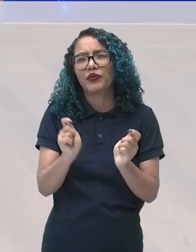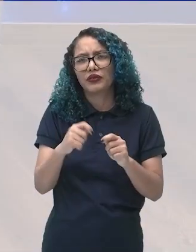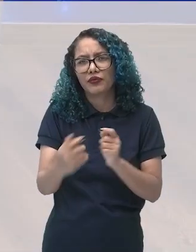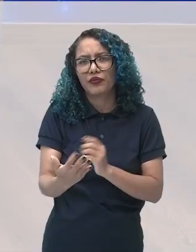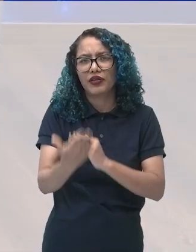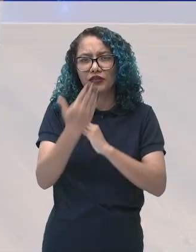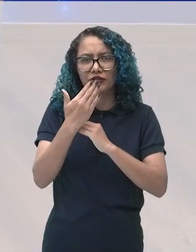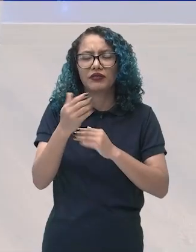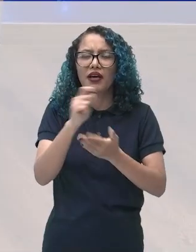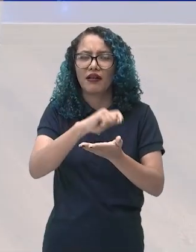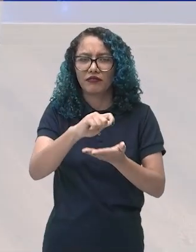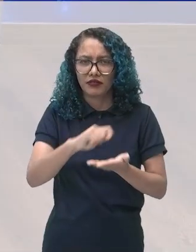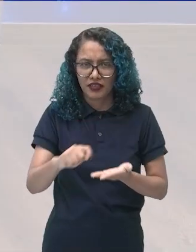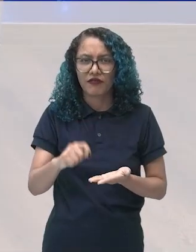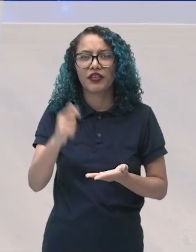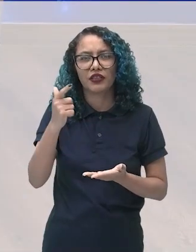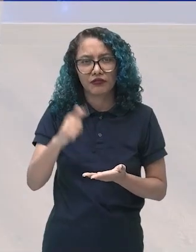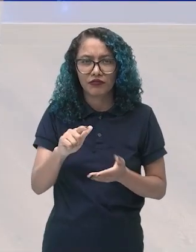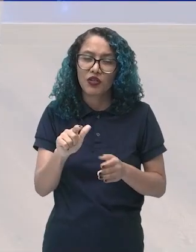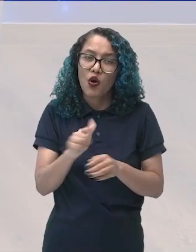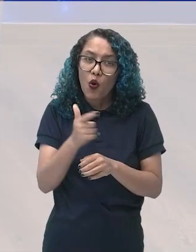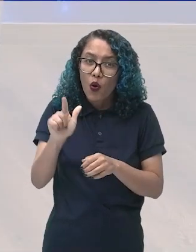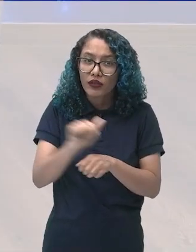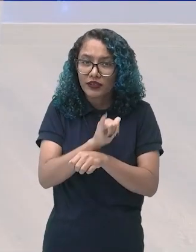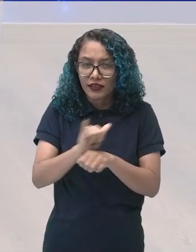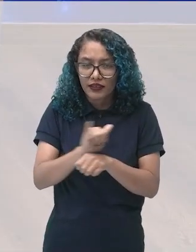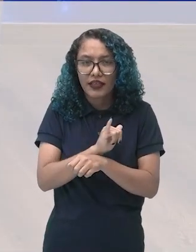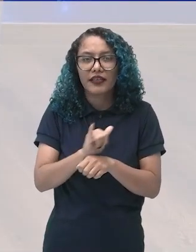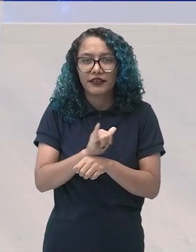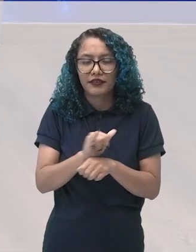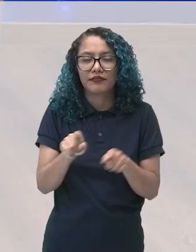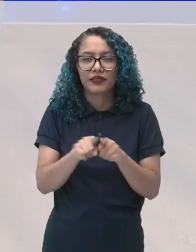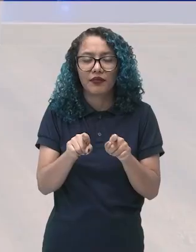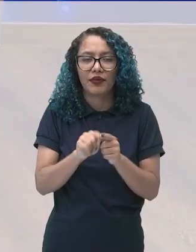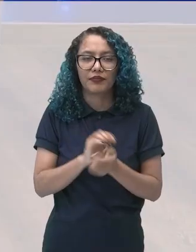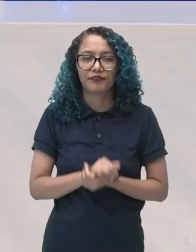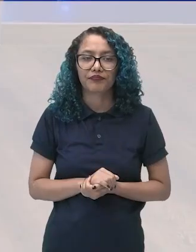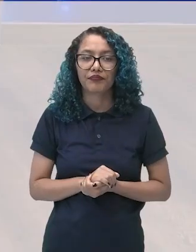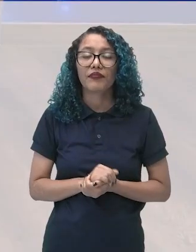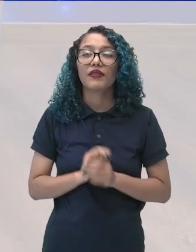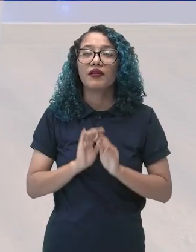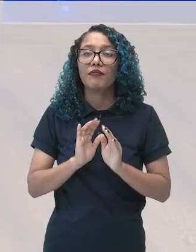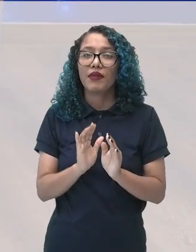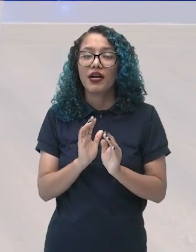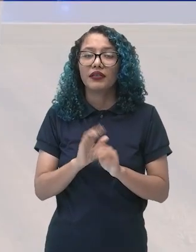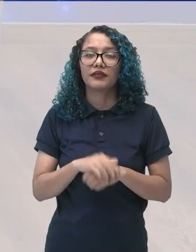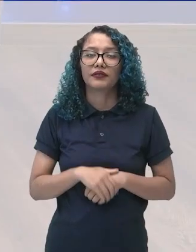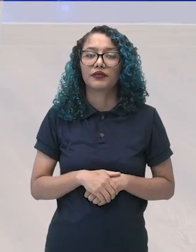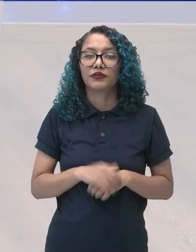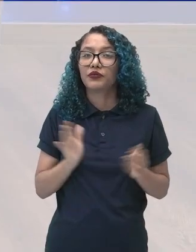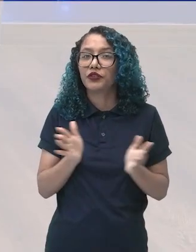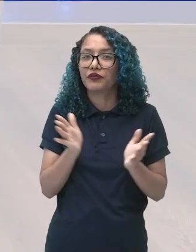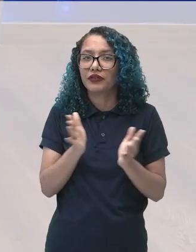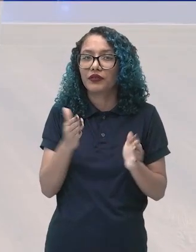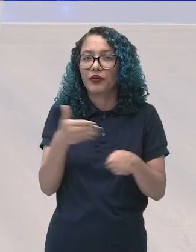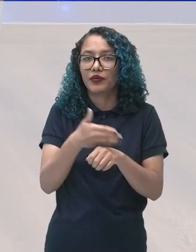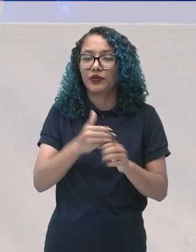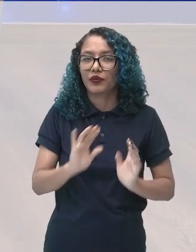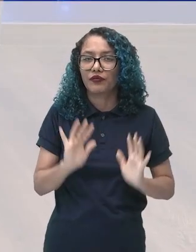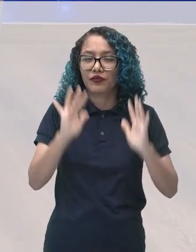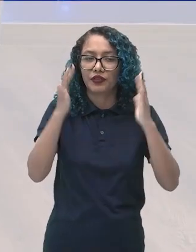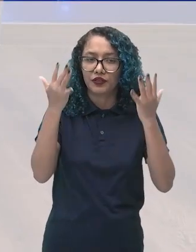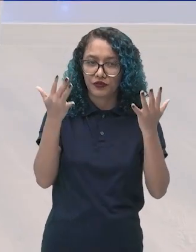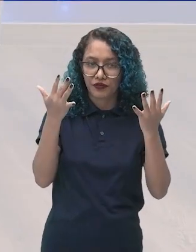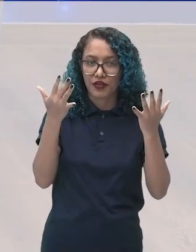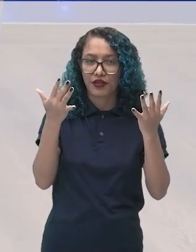de outra maneira também. E quanto à motivação para participar desse festival de música gospel?